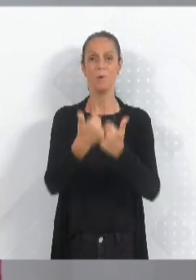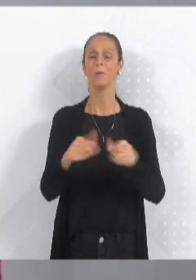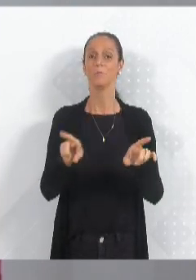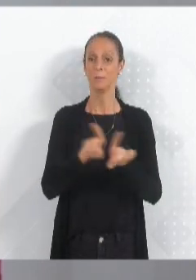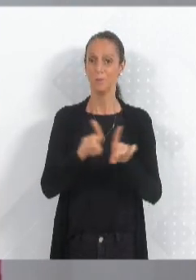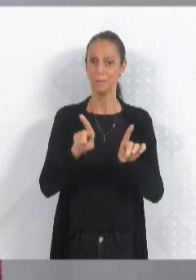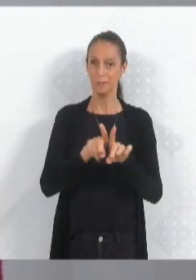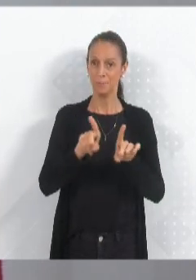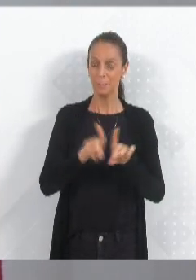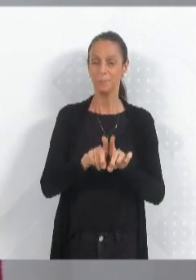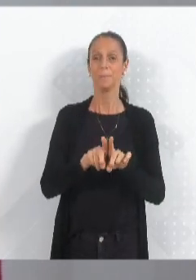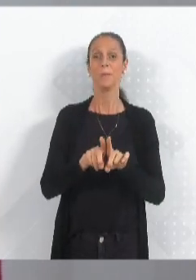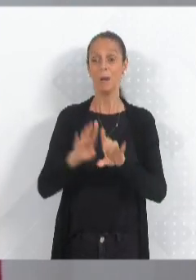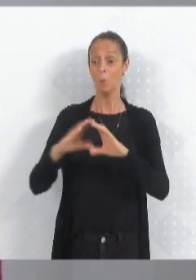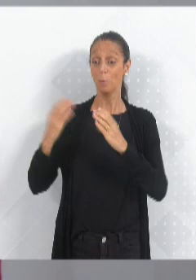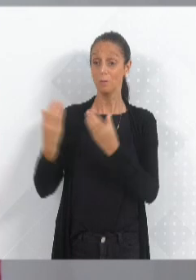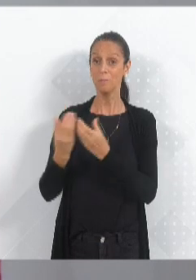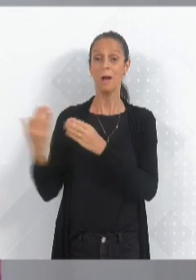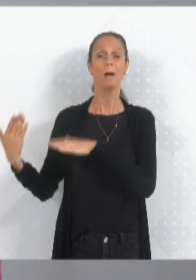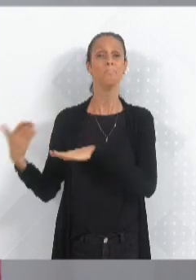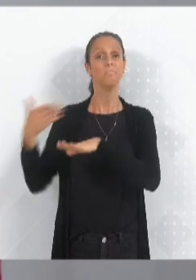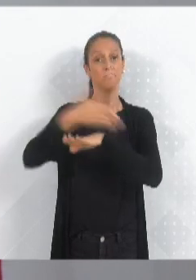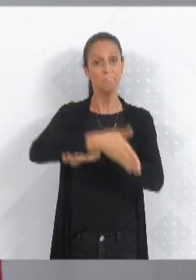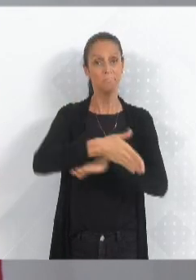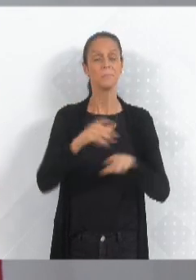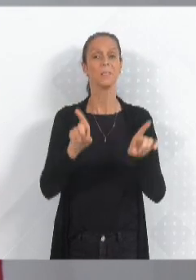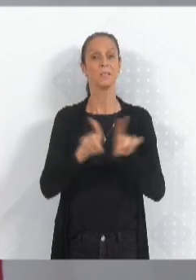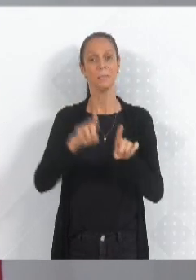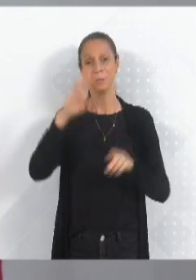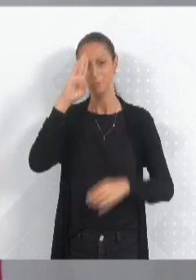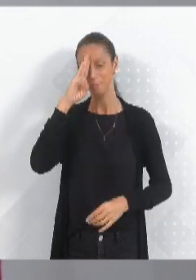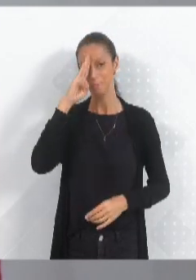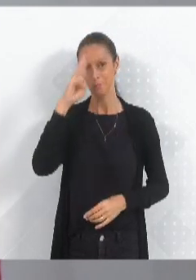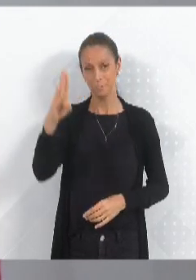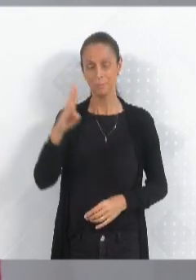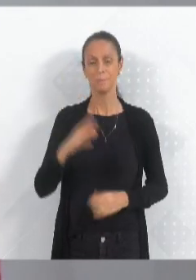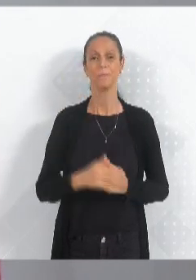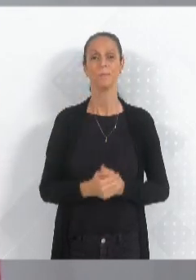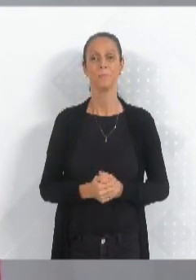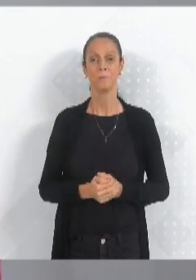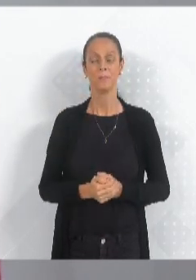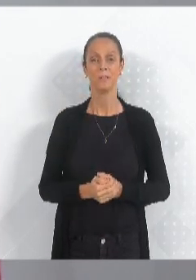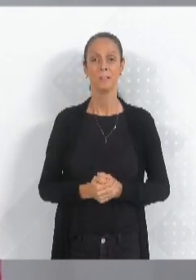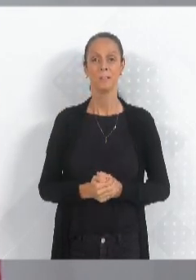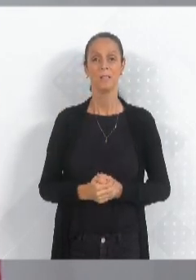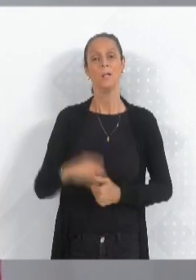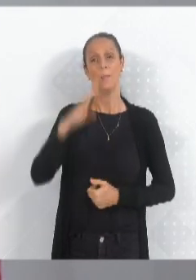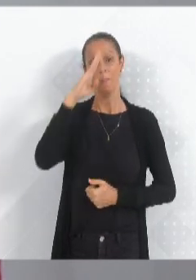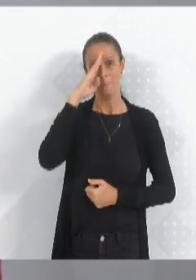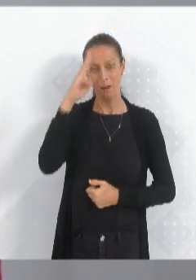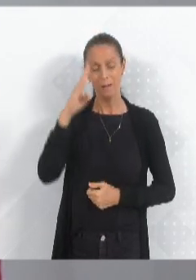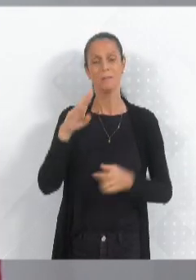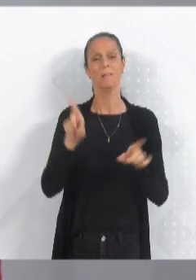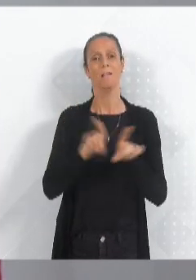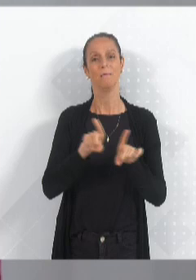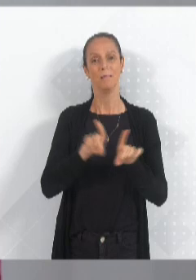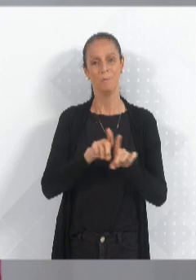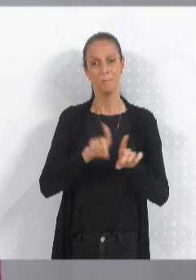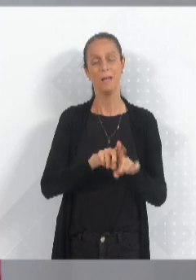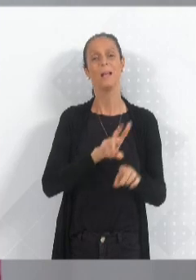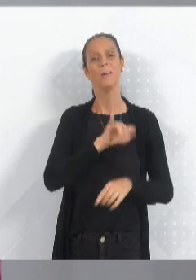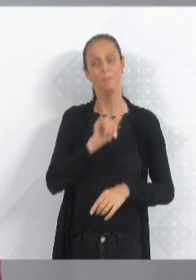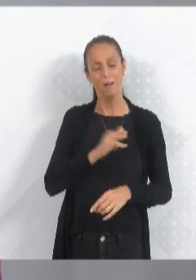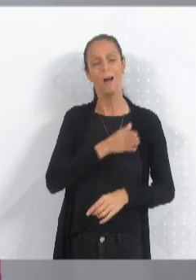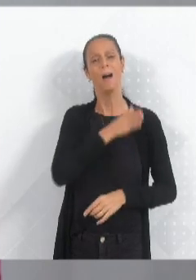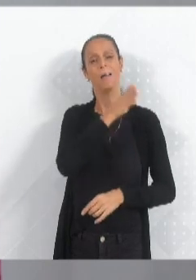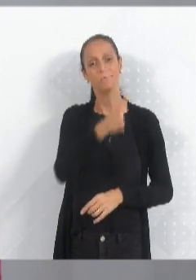trazendo a comunidade dentro para dentro do batalhão E também o Batalhão ele vai ao al ao encontro da comunidade